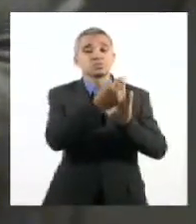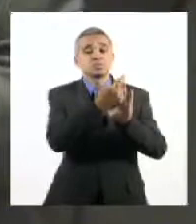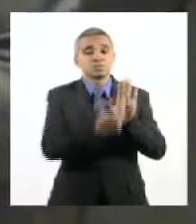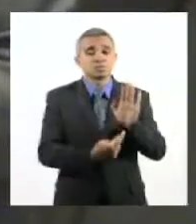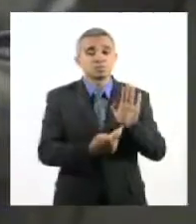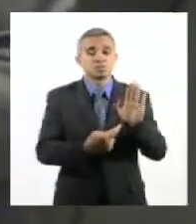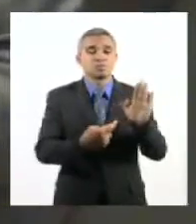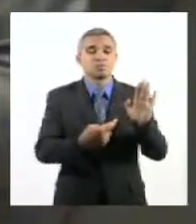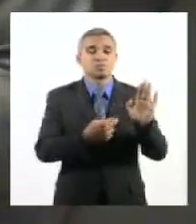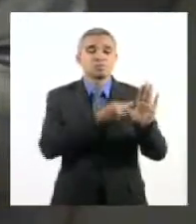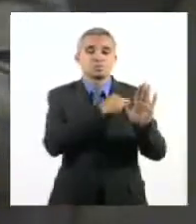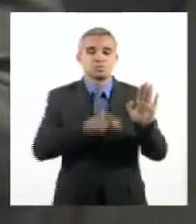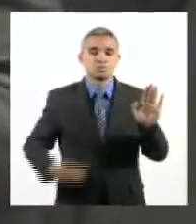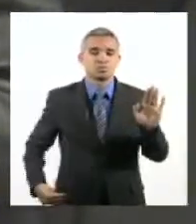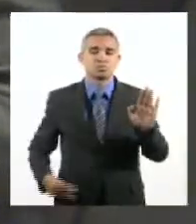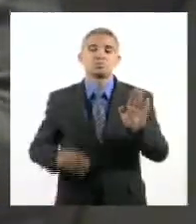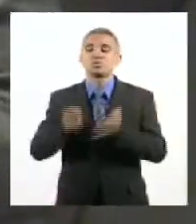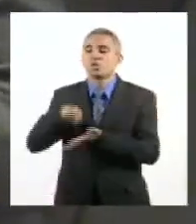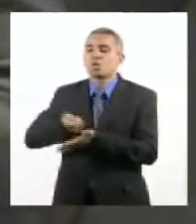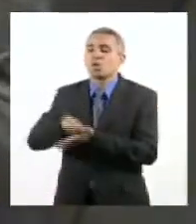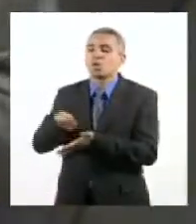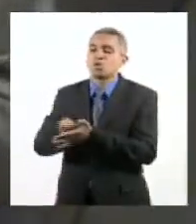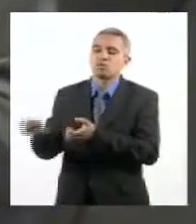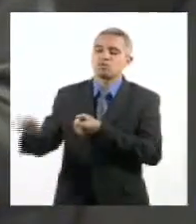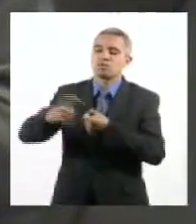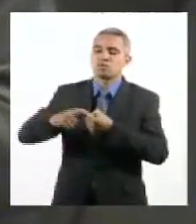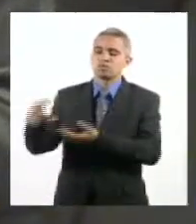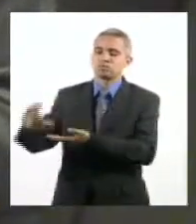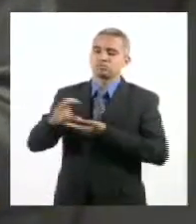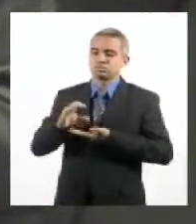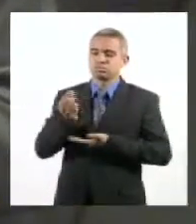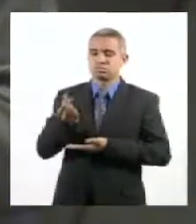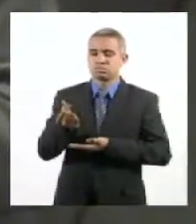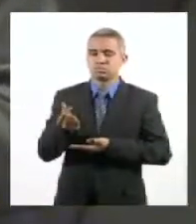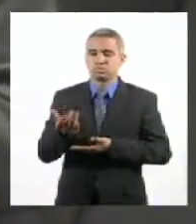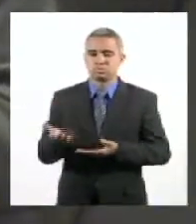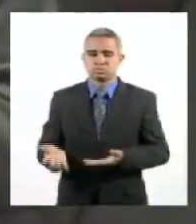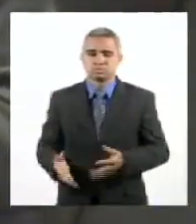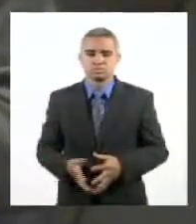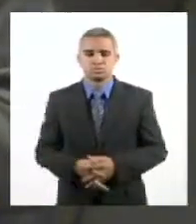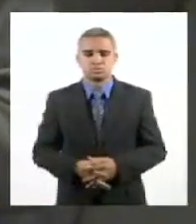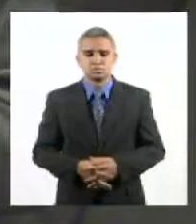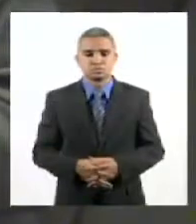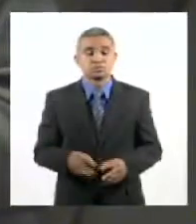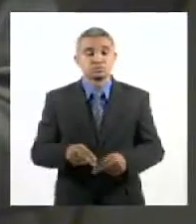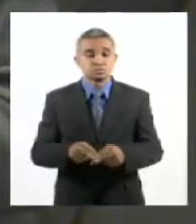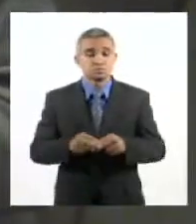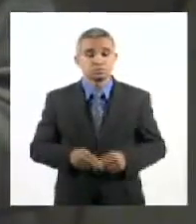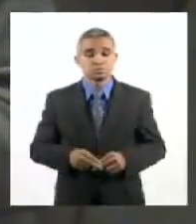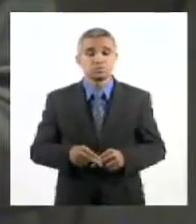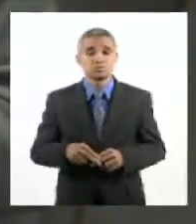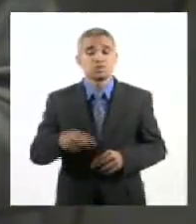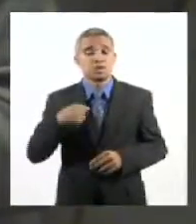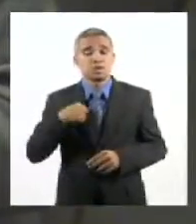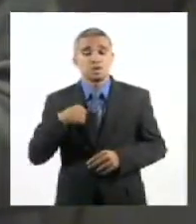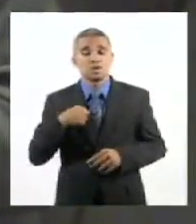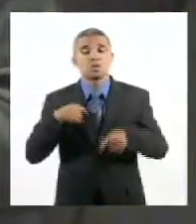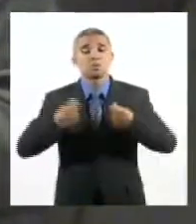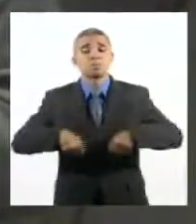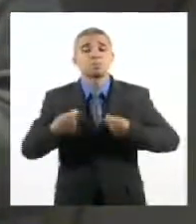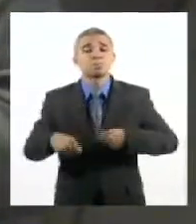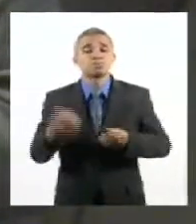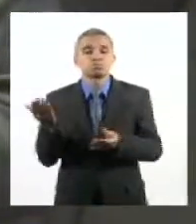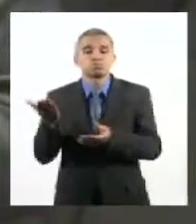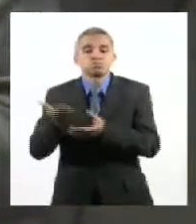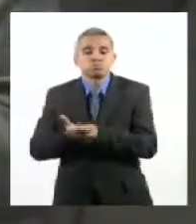me espantou em relação a Timor, deputado Wellington, é que eu tive que buscar o caminho judicial para ter acesso a